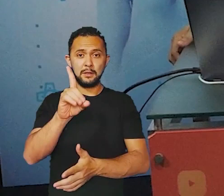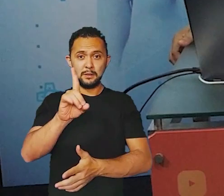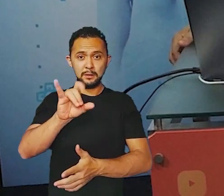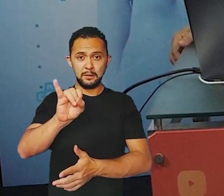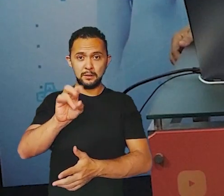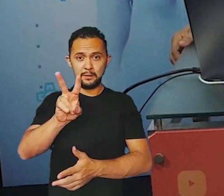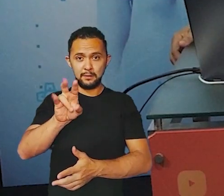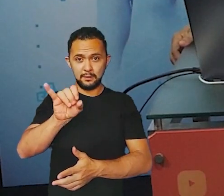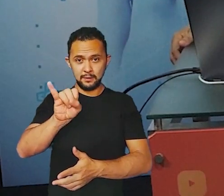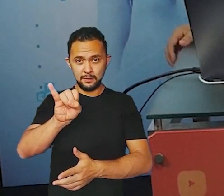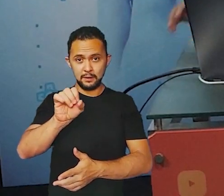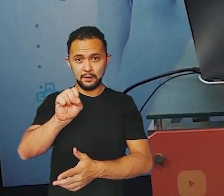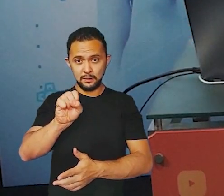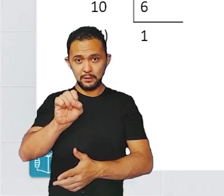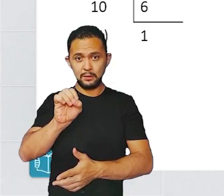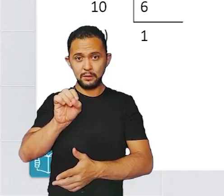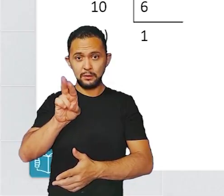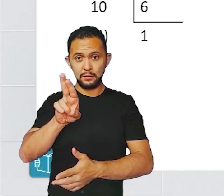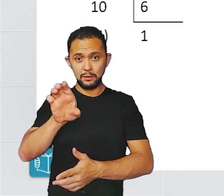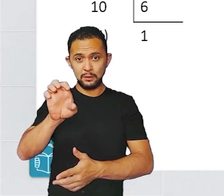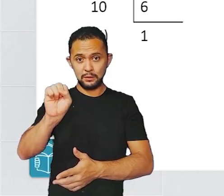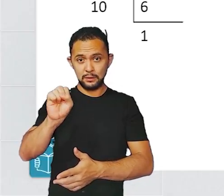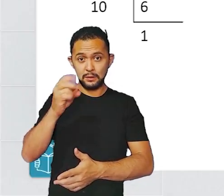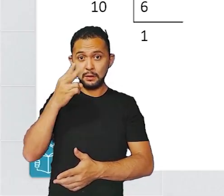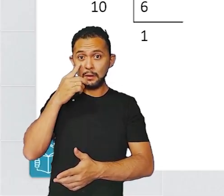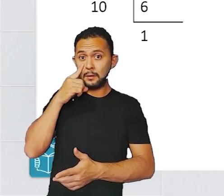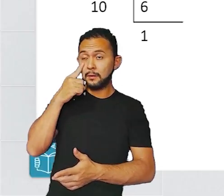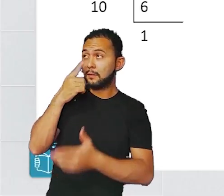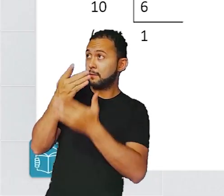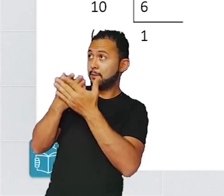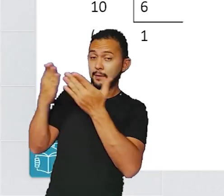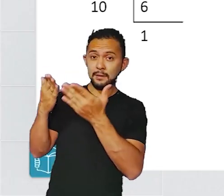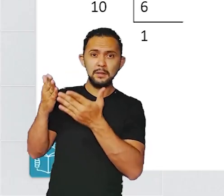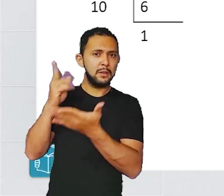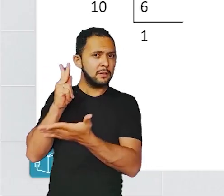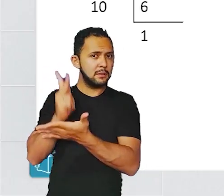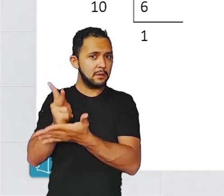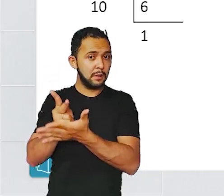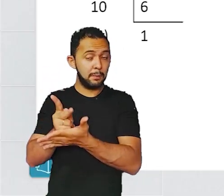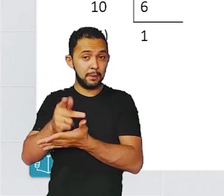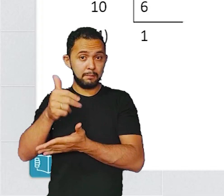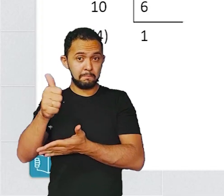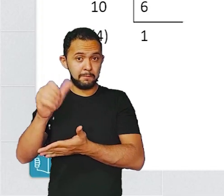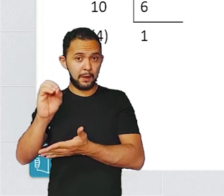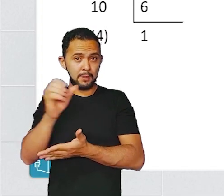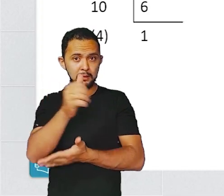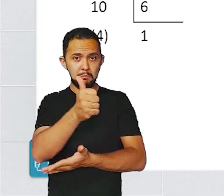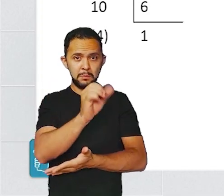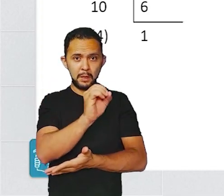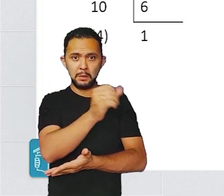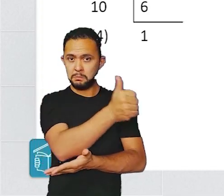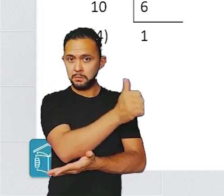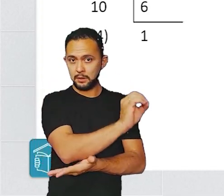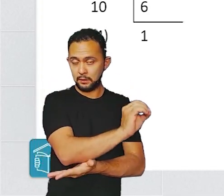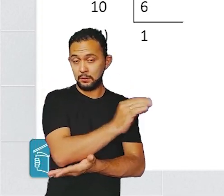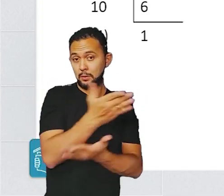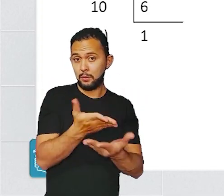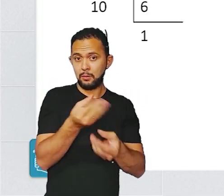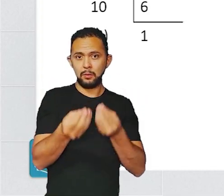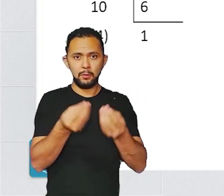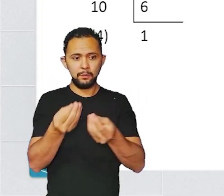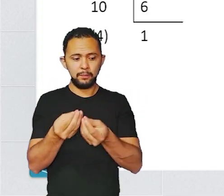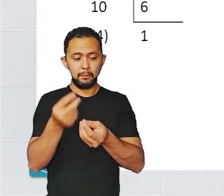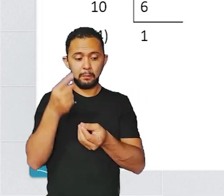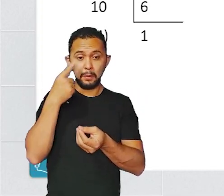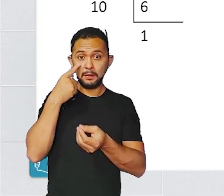de divisores. Beleza? Veja que eu coloquei aí no dividendo sempre o 10, e aí eu fui mudando o divisor. Então, nesse caso aqui, a gente